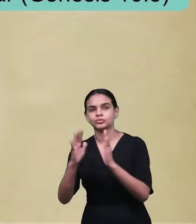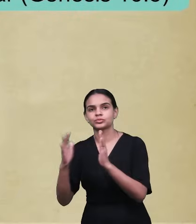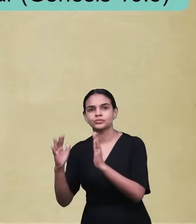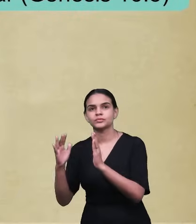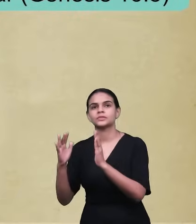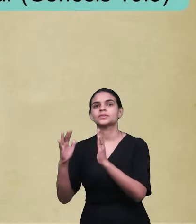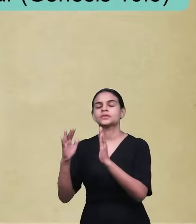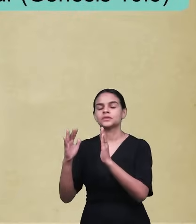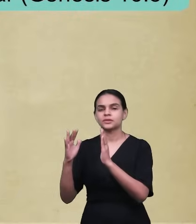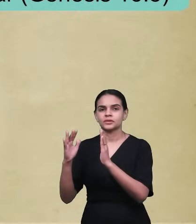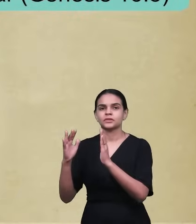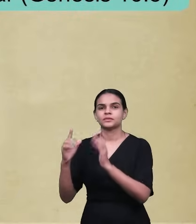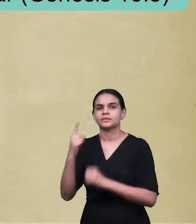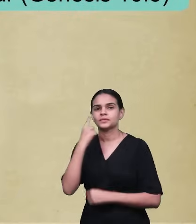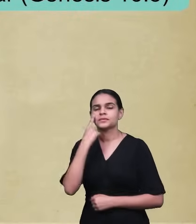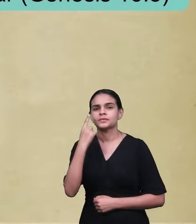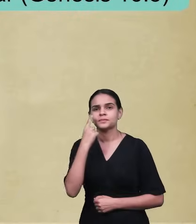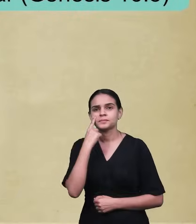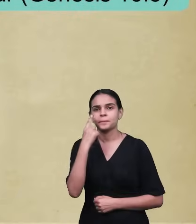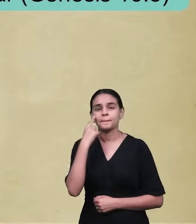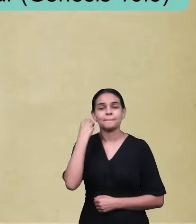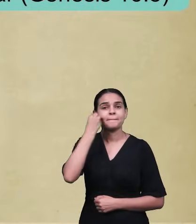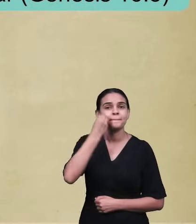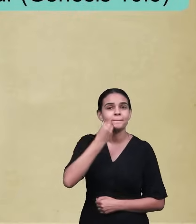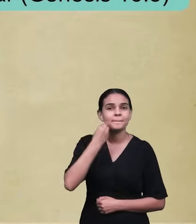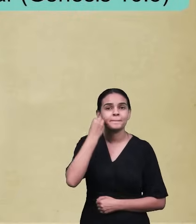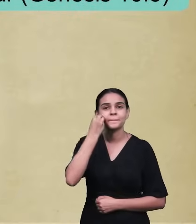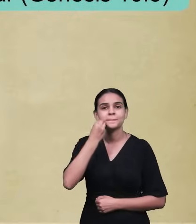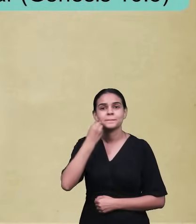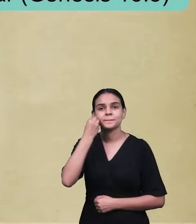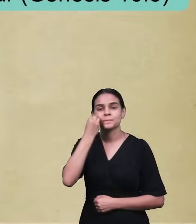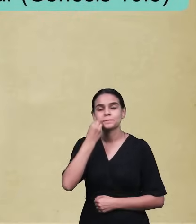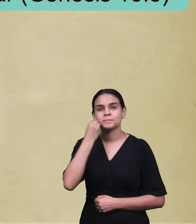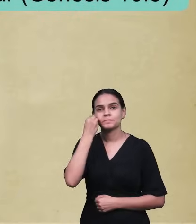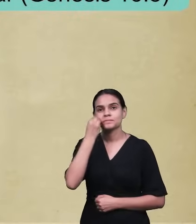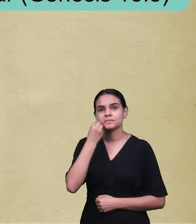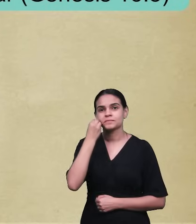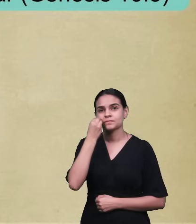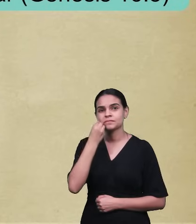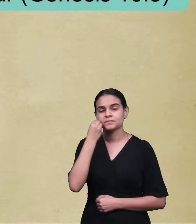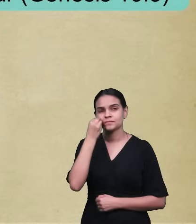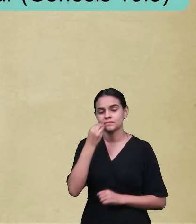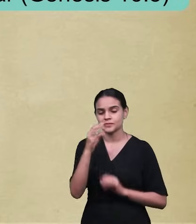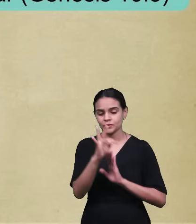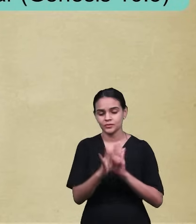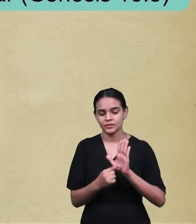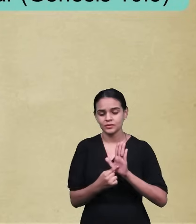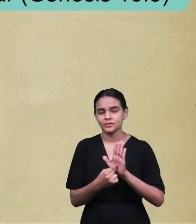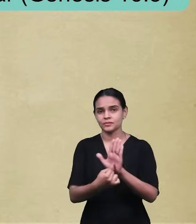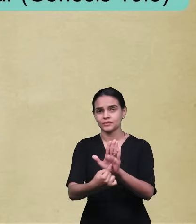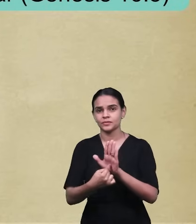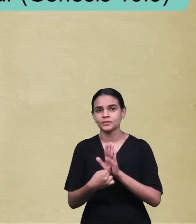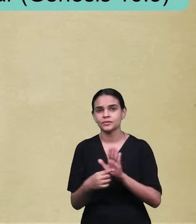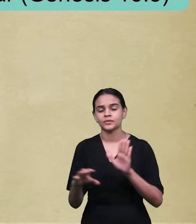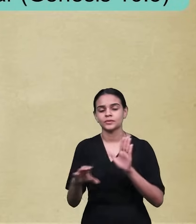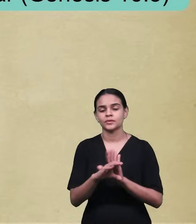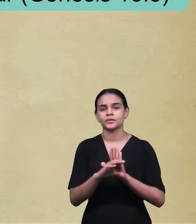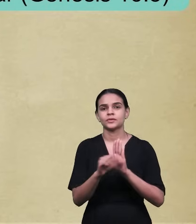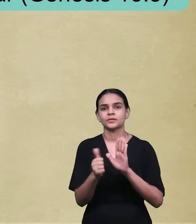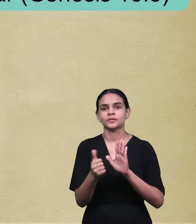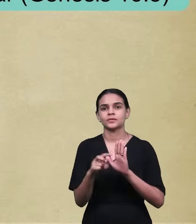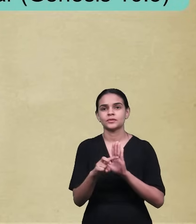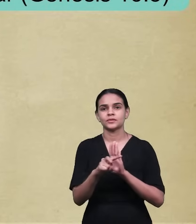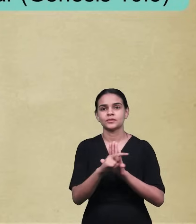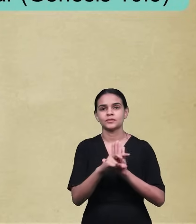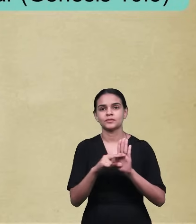aí as experiências, né, de acordo com os textos. Então, no capítulo 15, no verso 4,